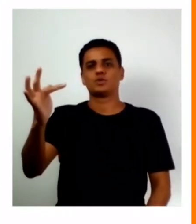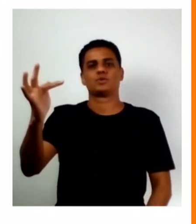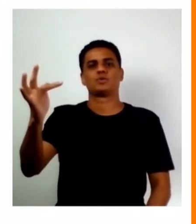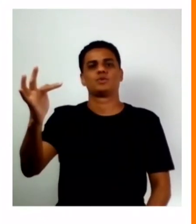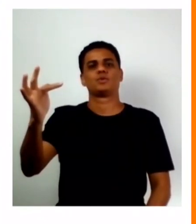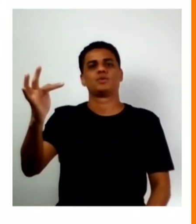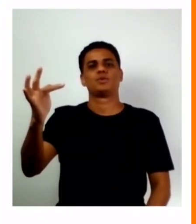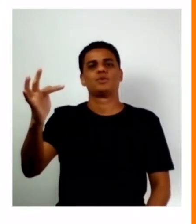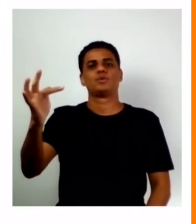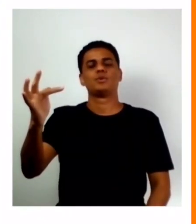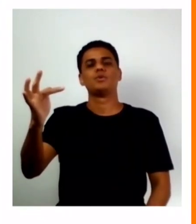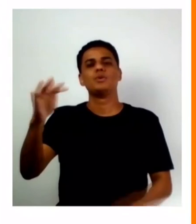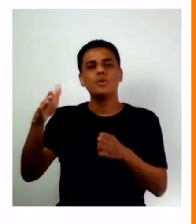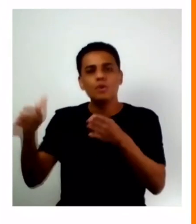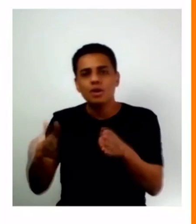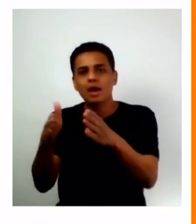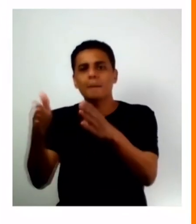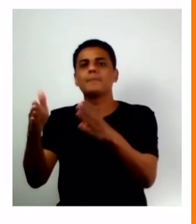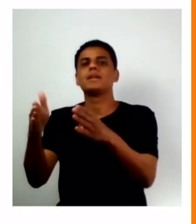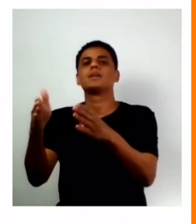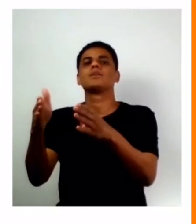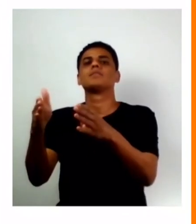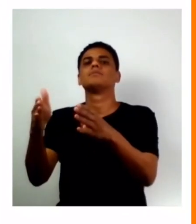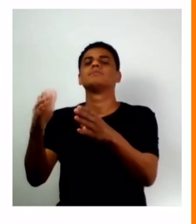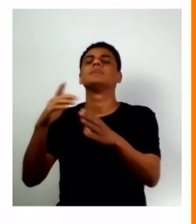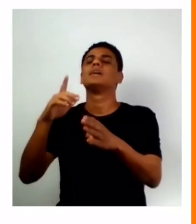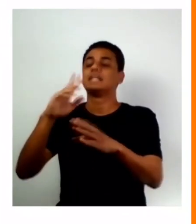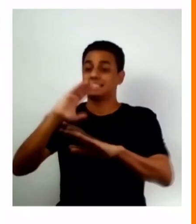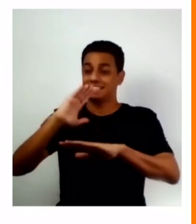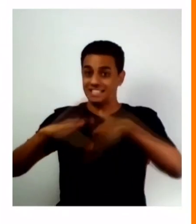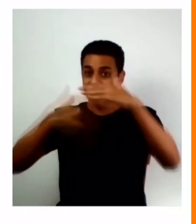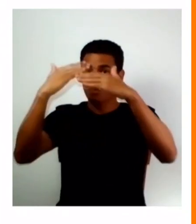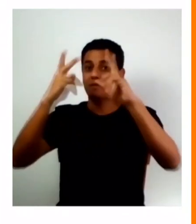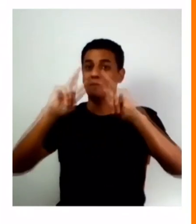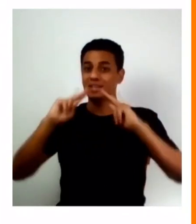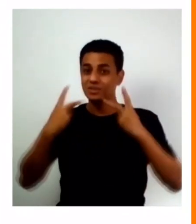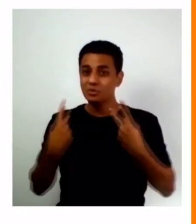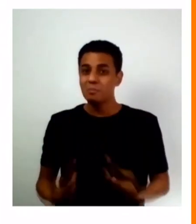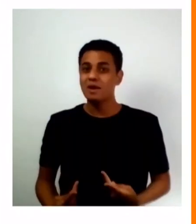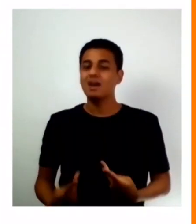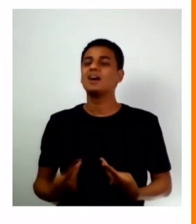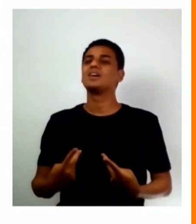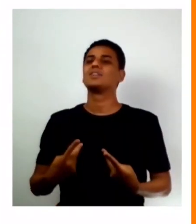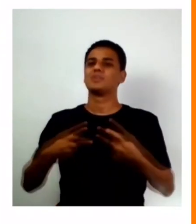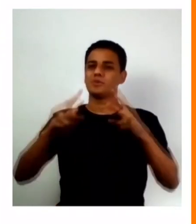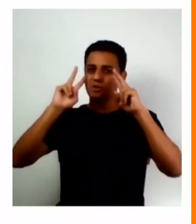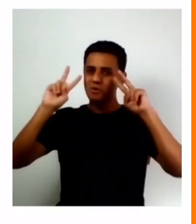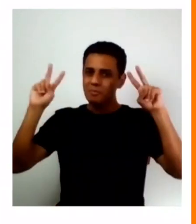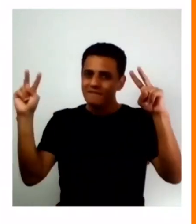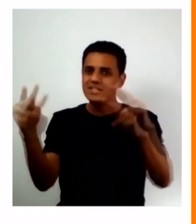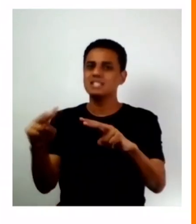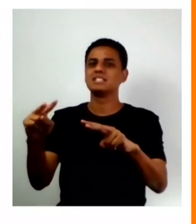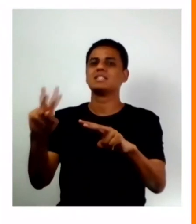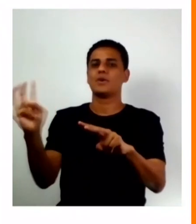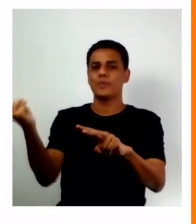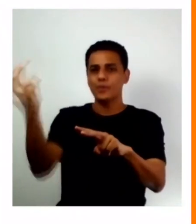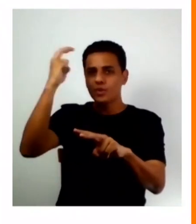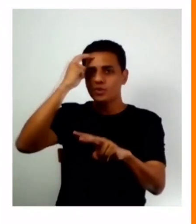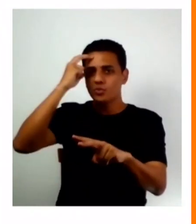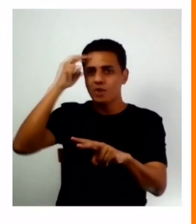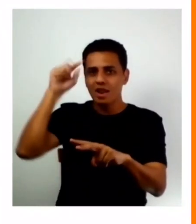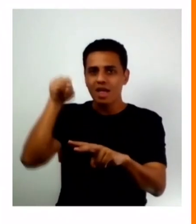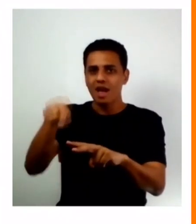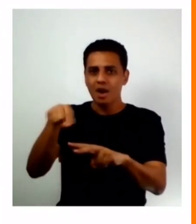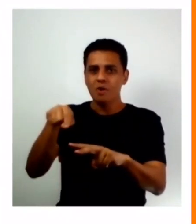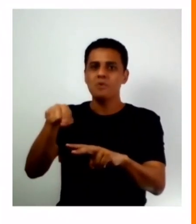uma visão sobre o desenvolvimento humano, uma visão cultural sobre o desenvolvimento humano, vai